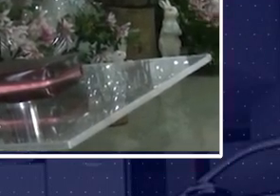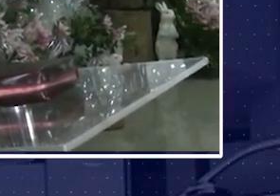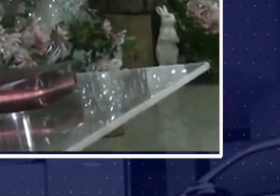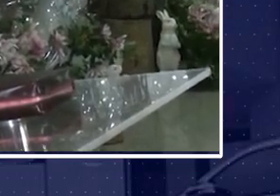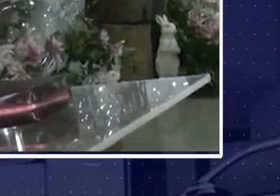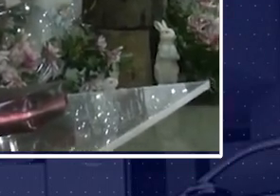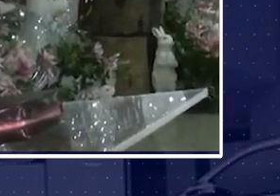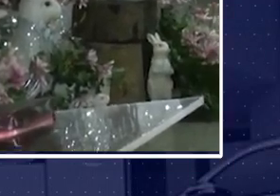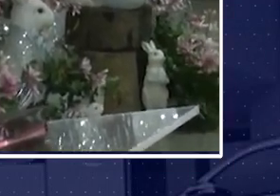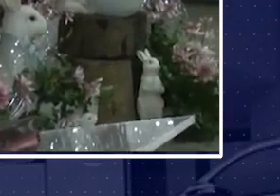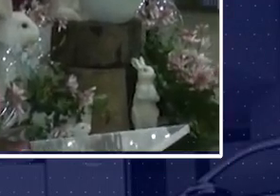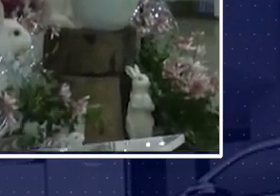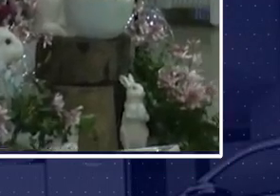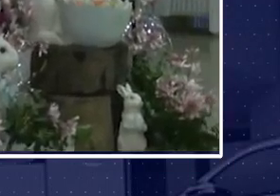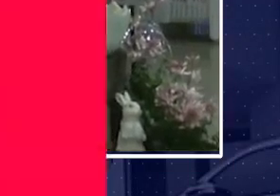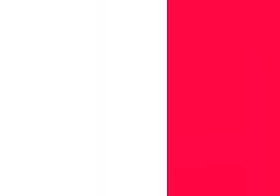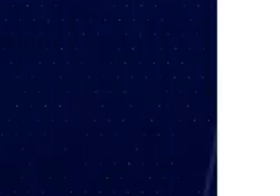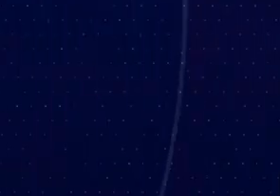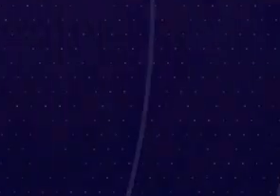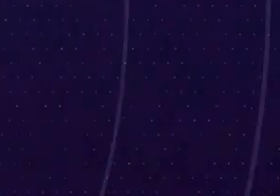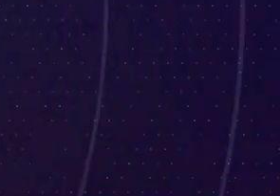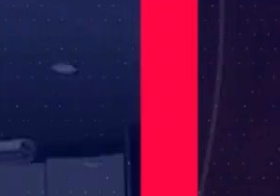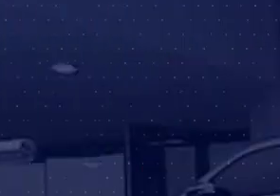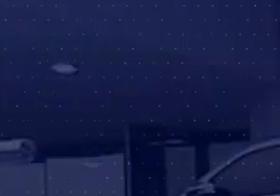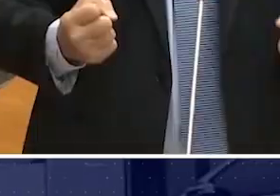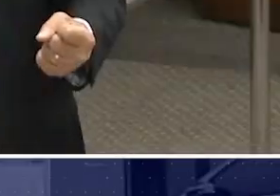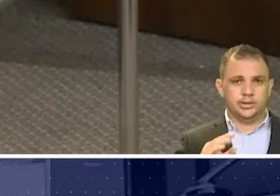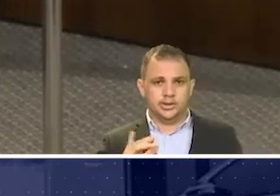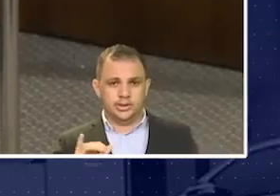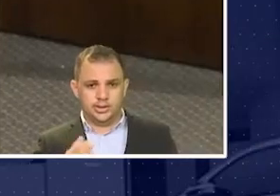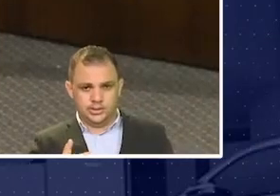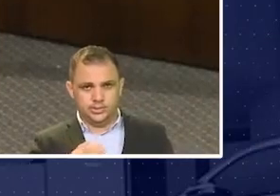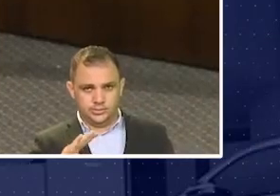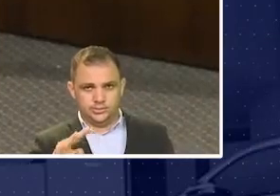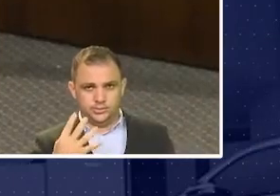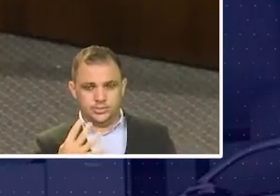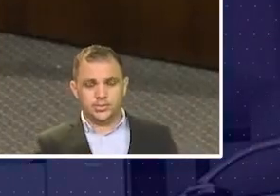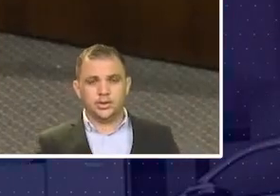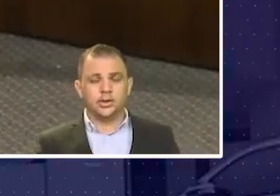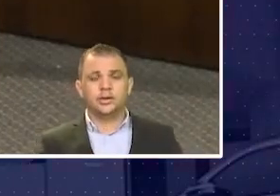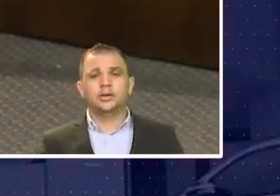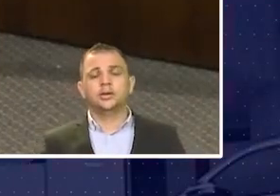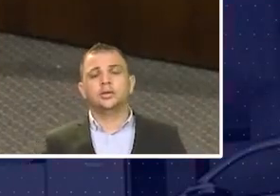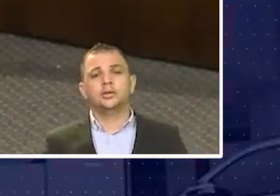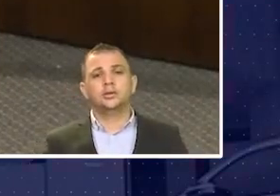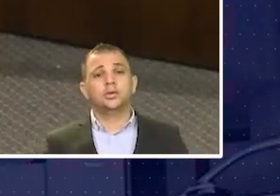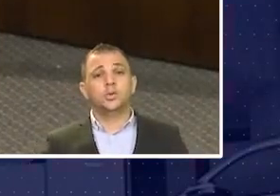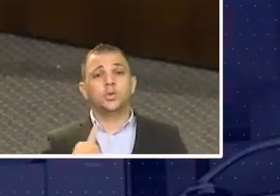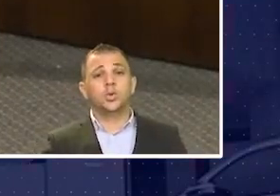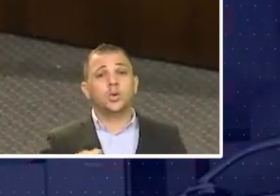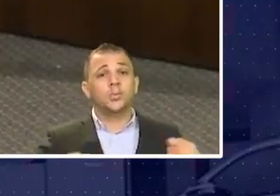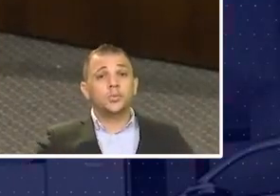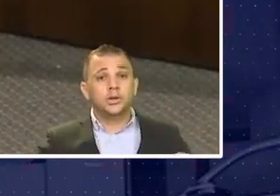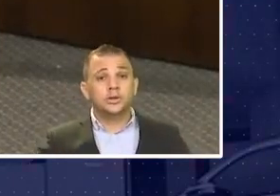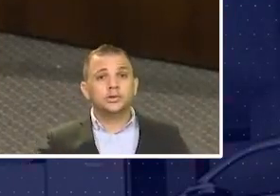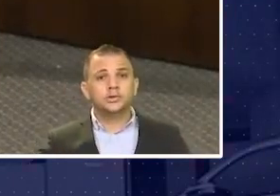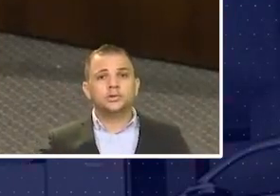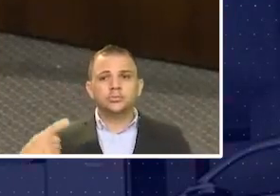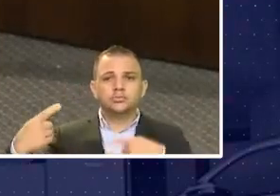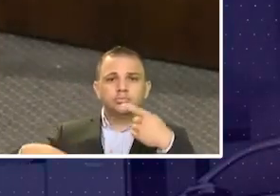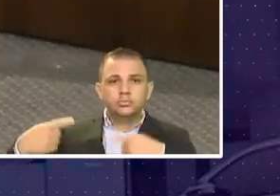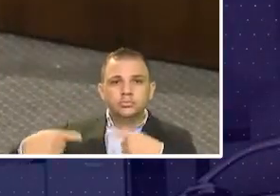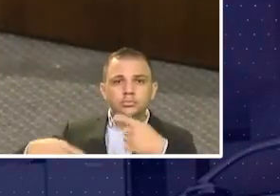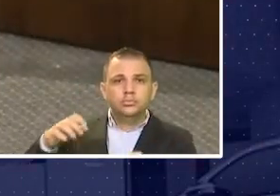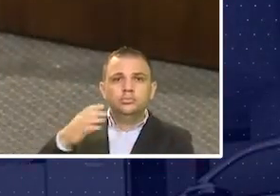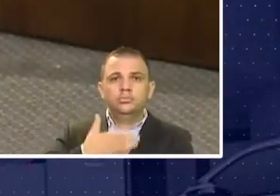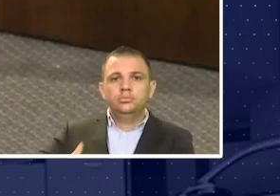para lembrar a ressurreição de Jesus Cristo. E o deputado Arnaldo Melo protocolou, junto à mesa diretora, um projeto de lei que dispõe sobre a